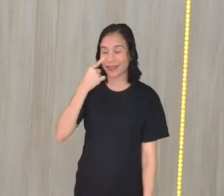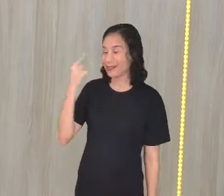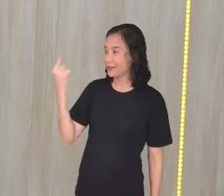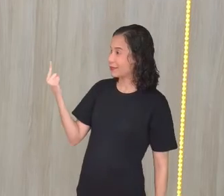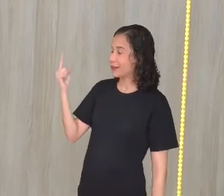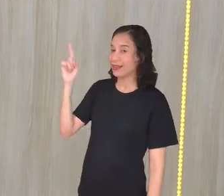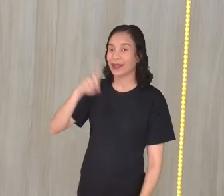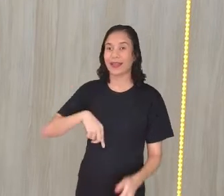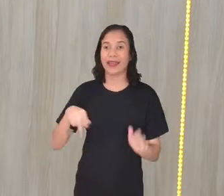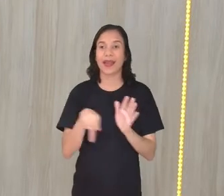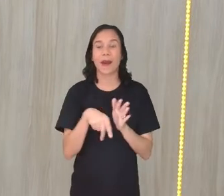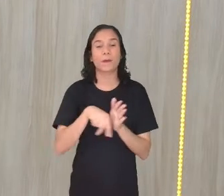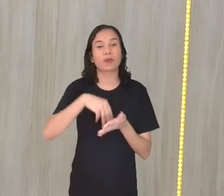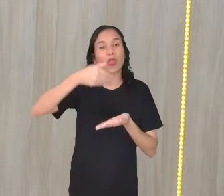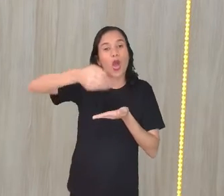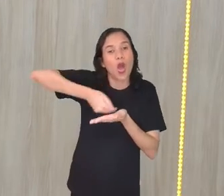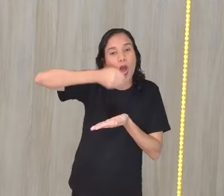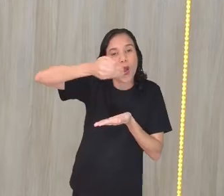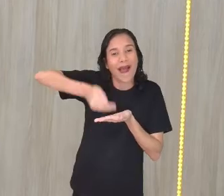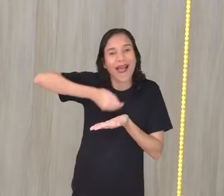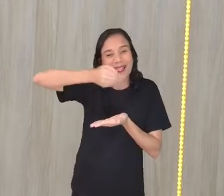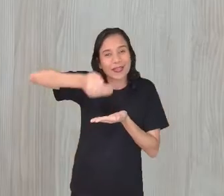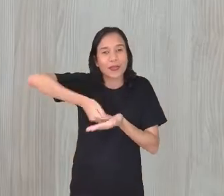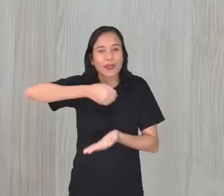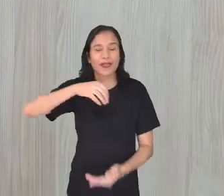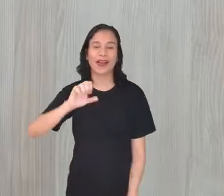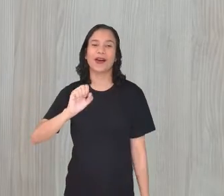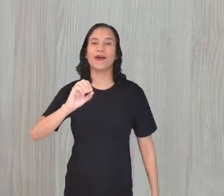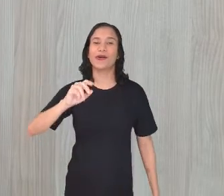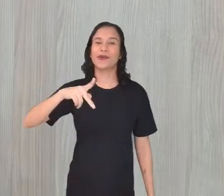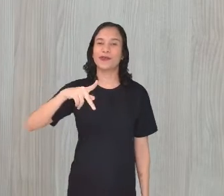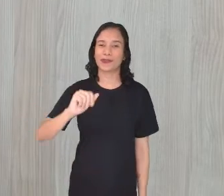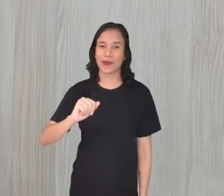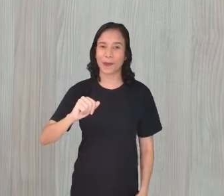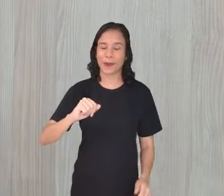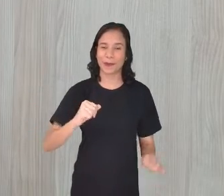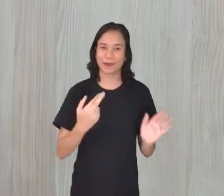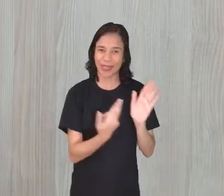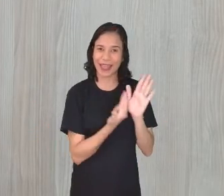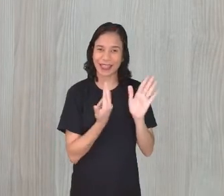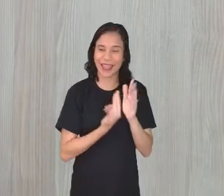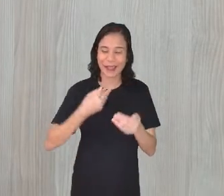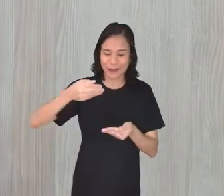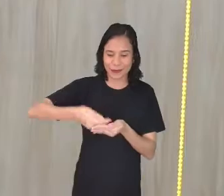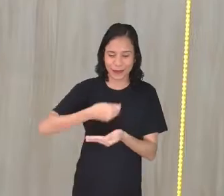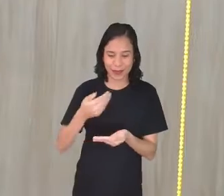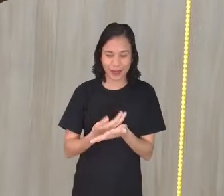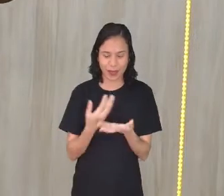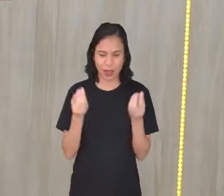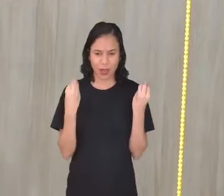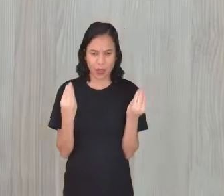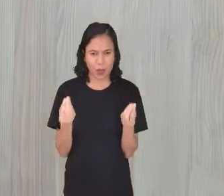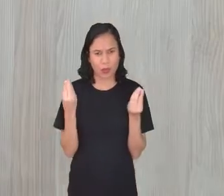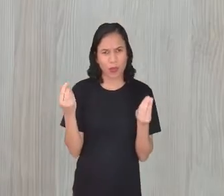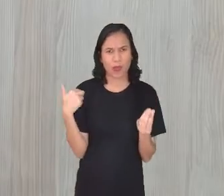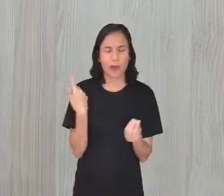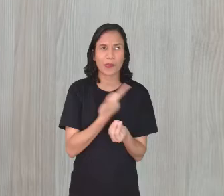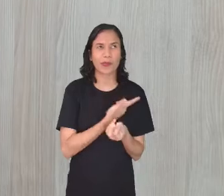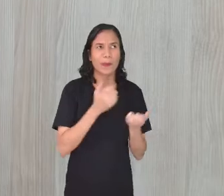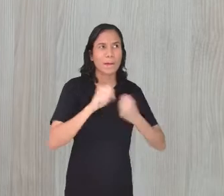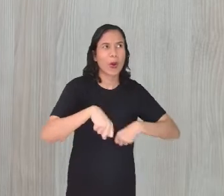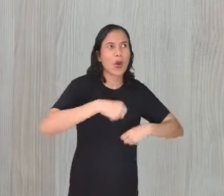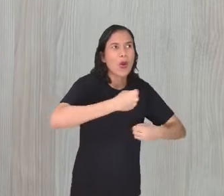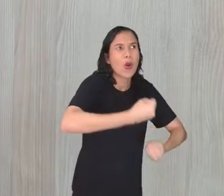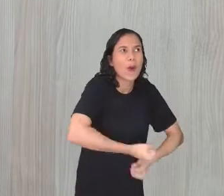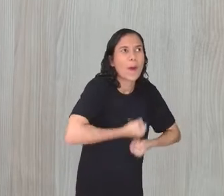uma receita de sopa. Olha só. Uma receita e aí, de sopa. Como que a gente pode associar um poema